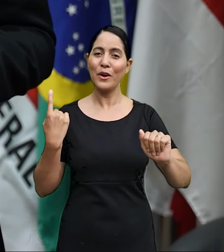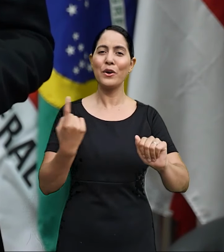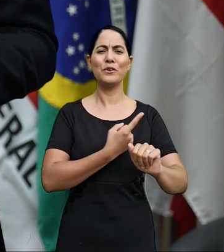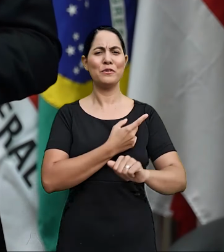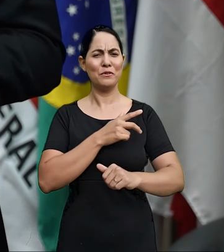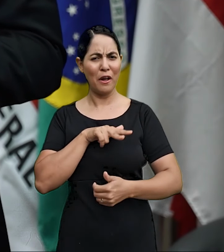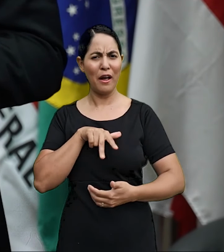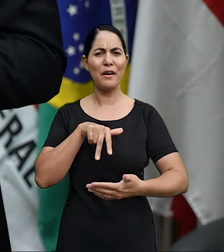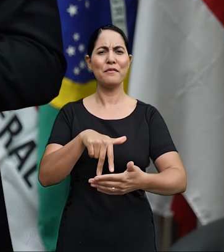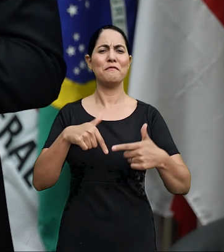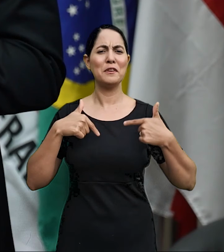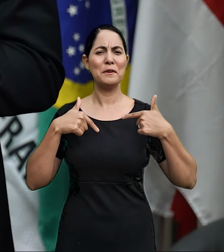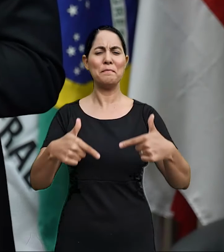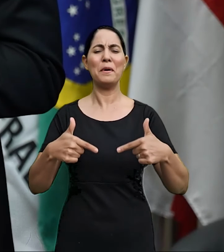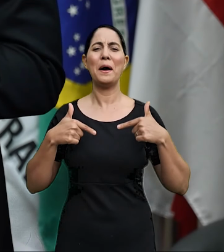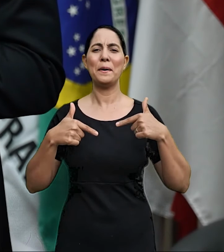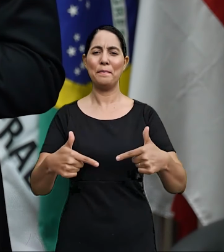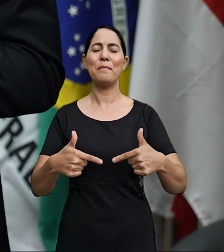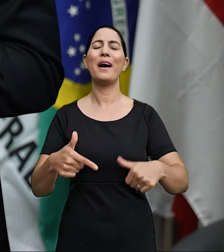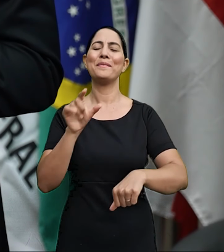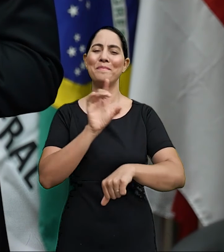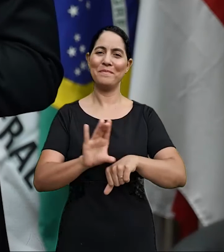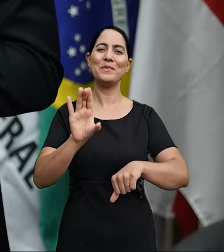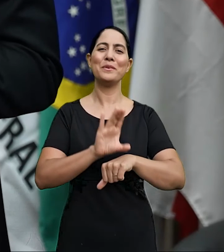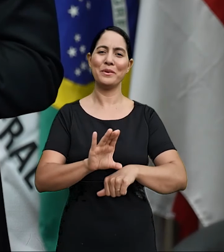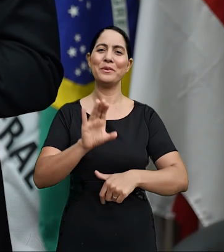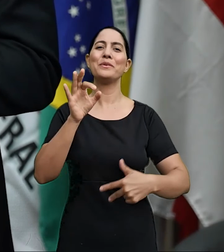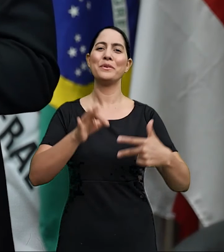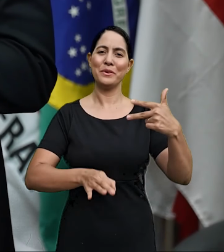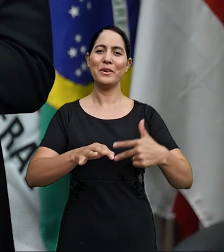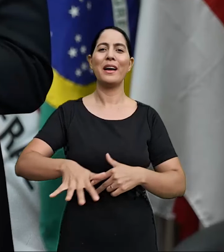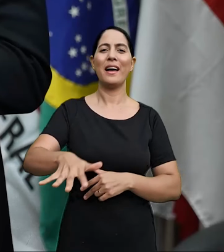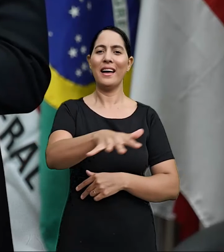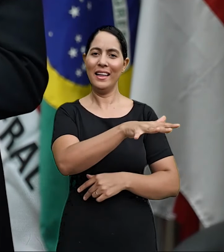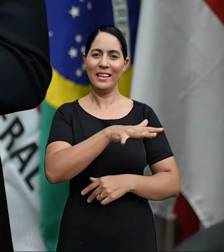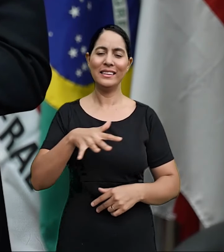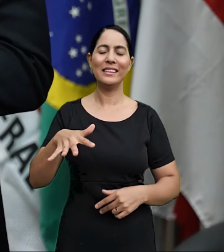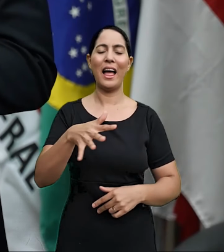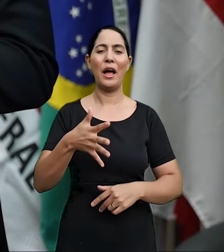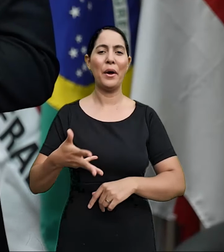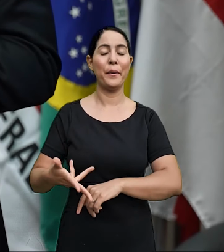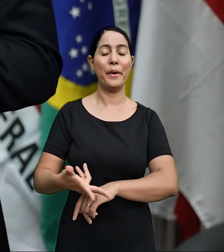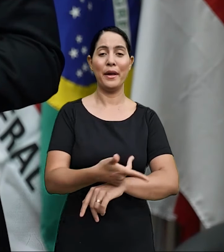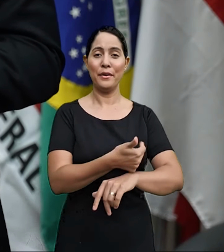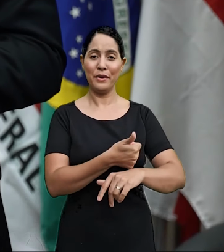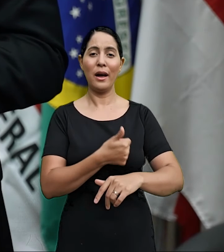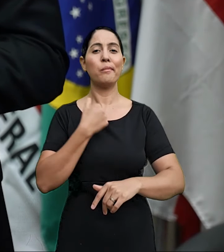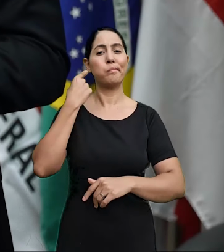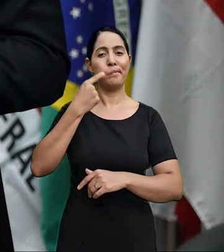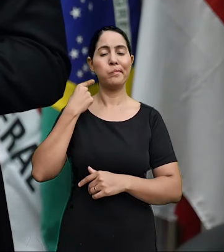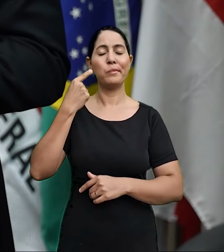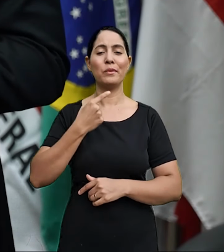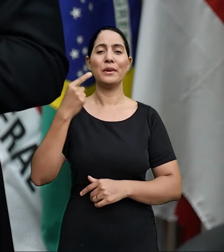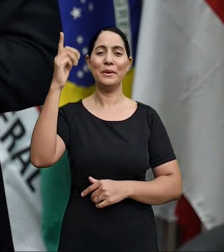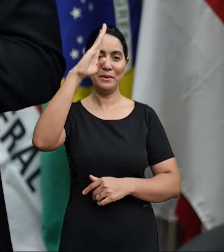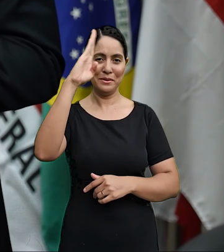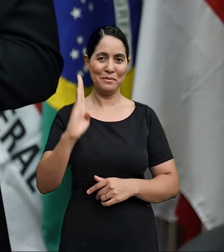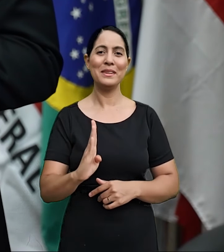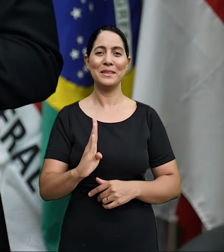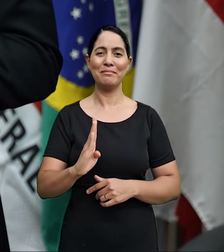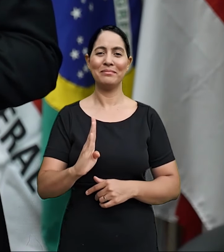seguem firme no compromisso de fortalecer a formação jurídica e qualificar cada vez mais o exercício da advocacia em